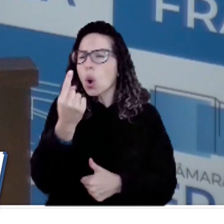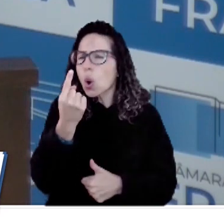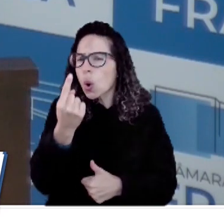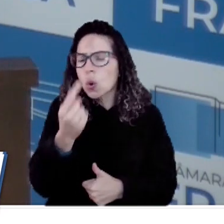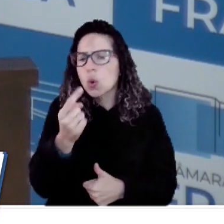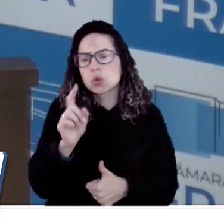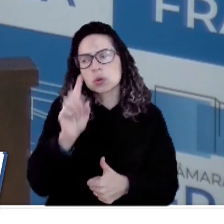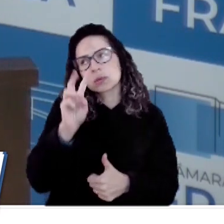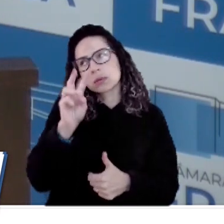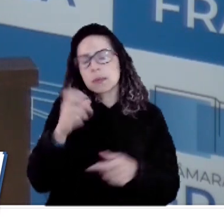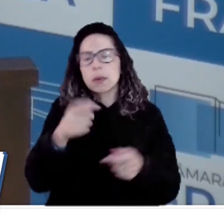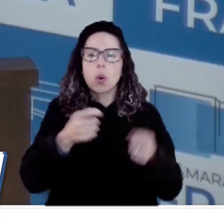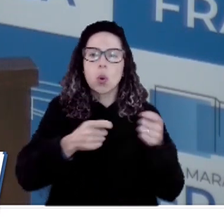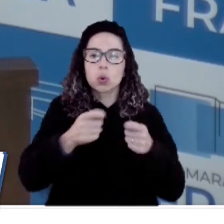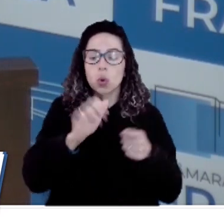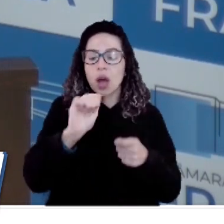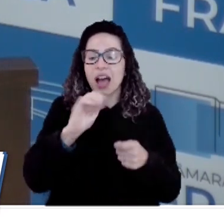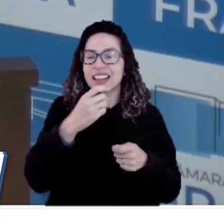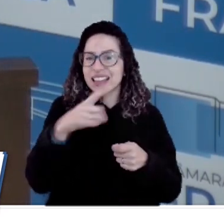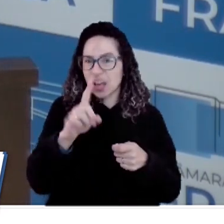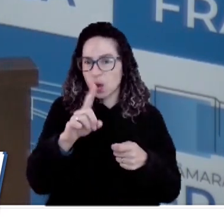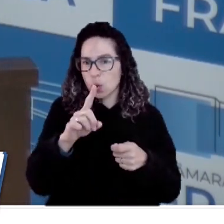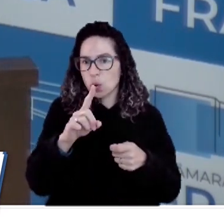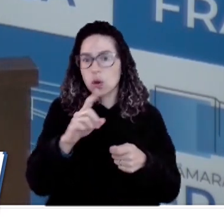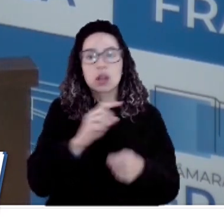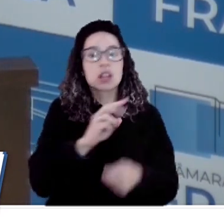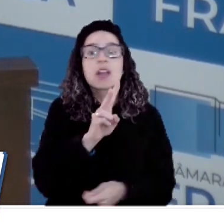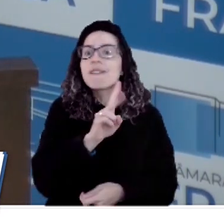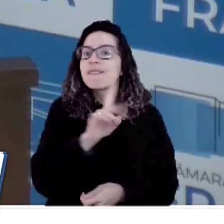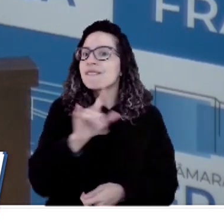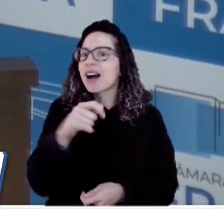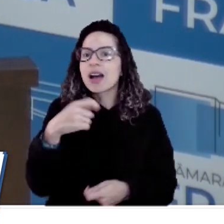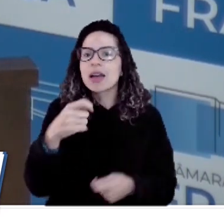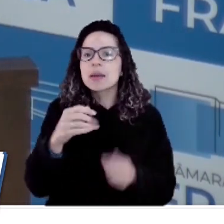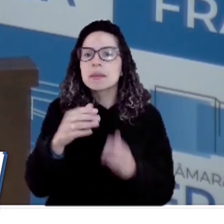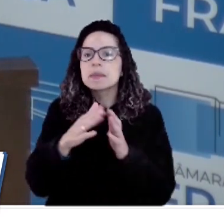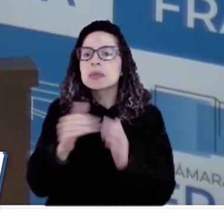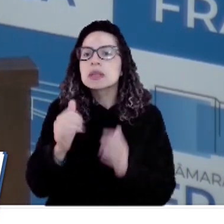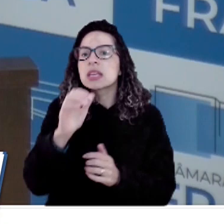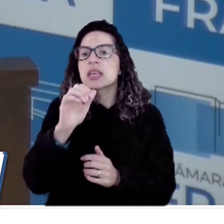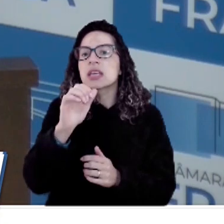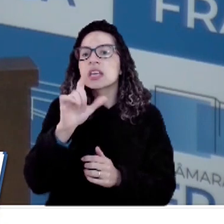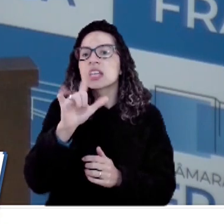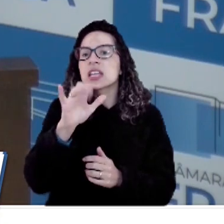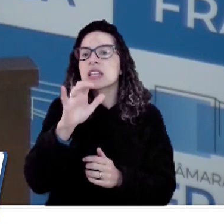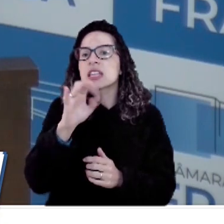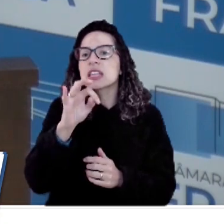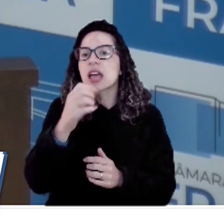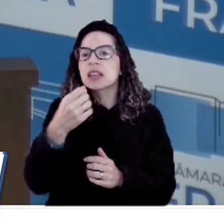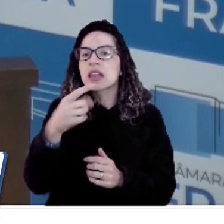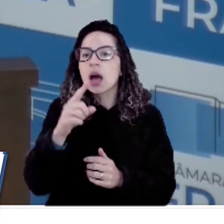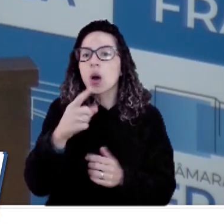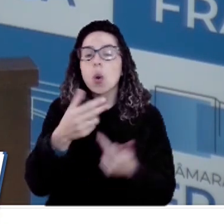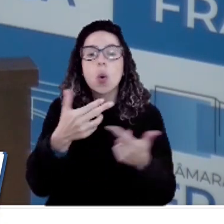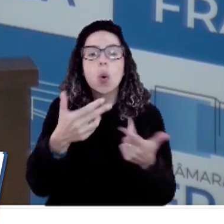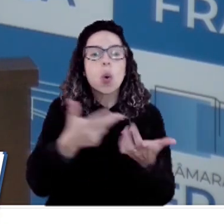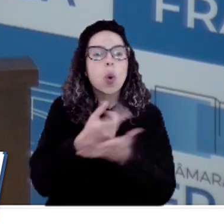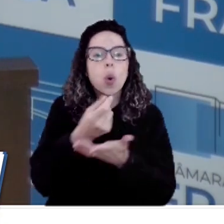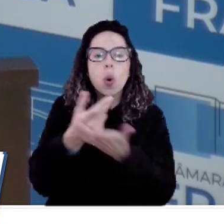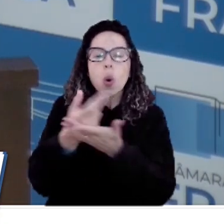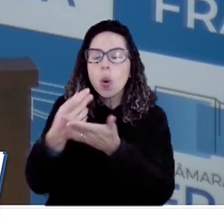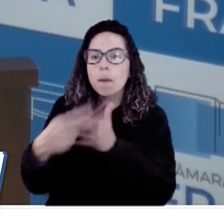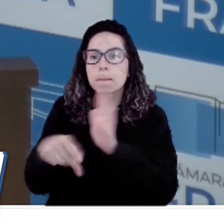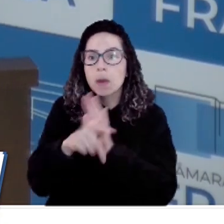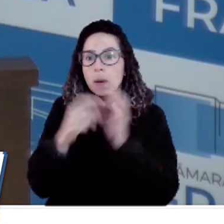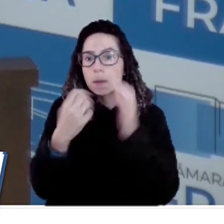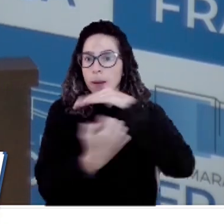acionário, não precisará passar por licitação as compras eventuais que a empresa Sabesp tiver na